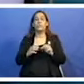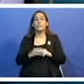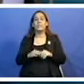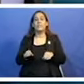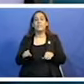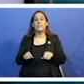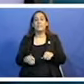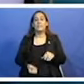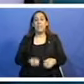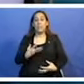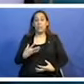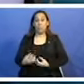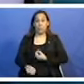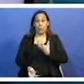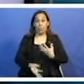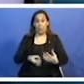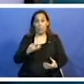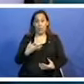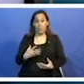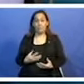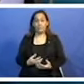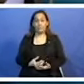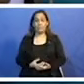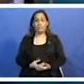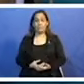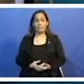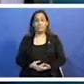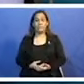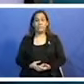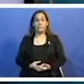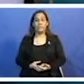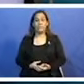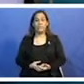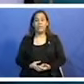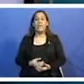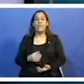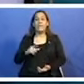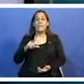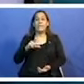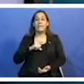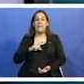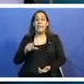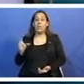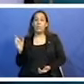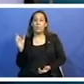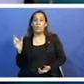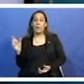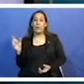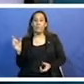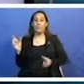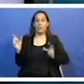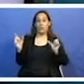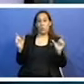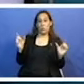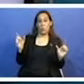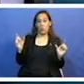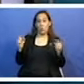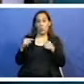de cordel, no poema de cordel, é assim, ó, a gente tem uma palavrinha que vai rimar com